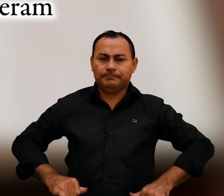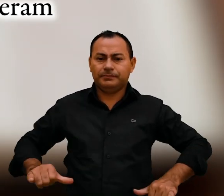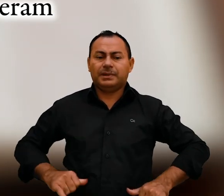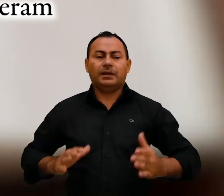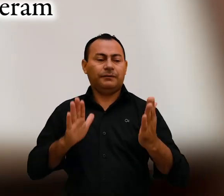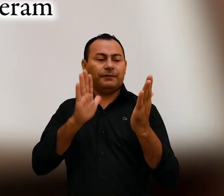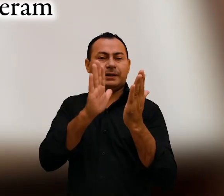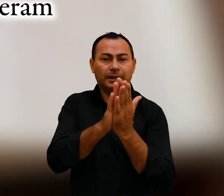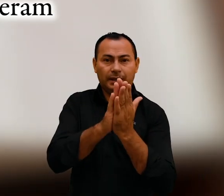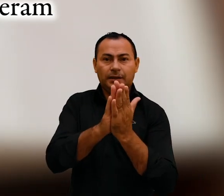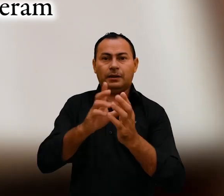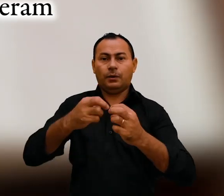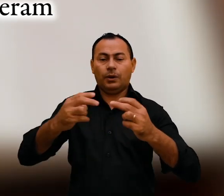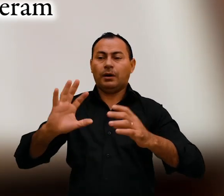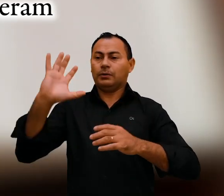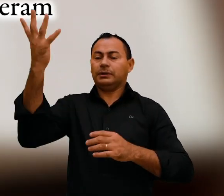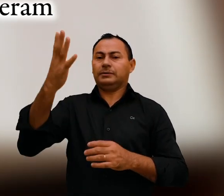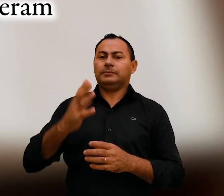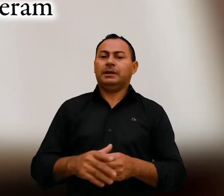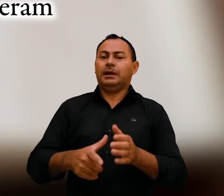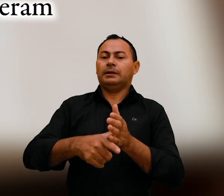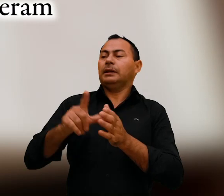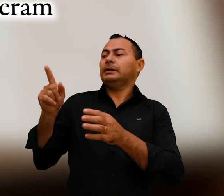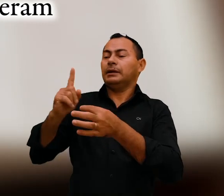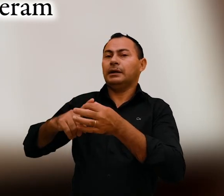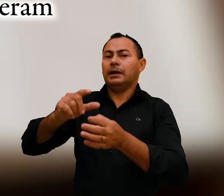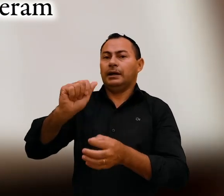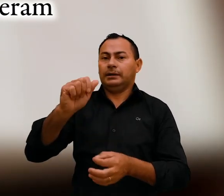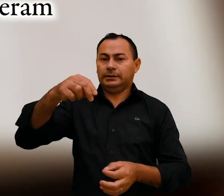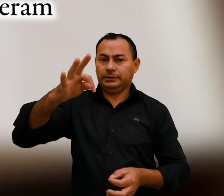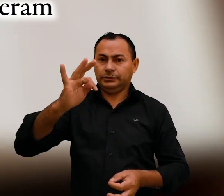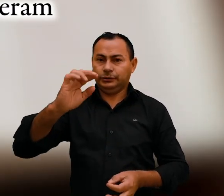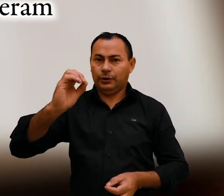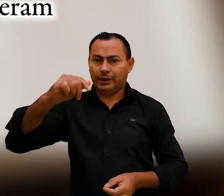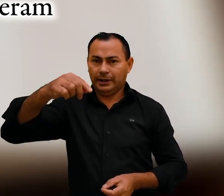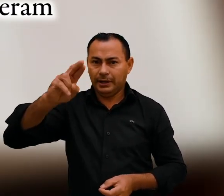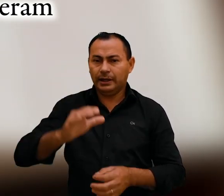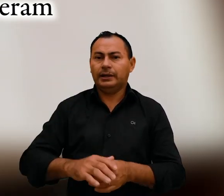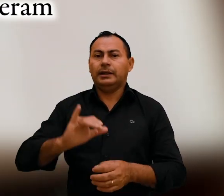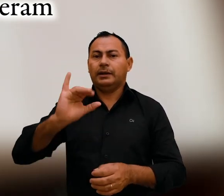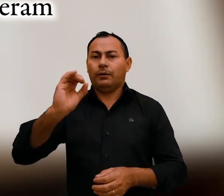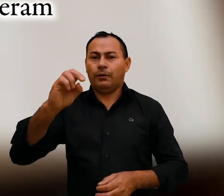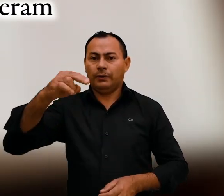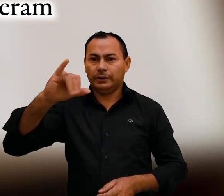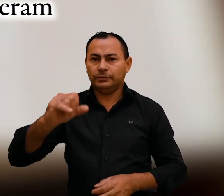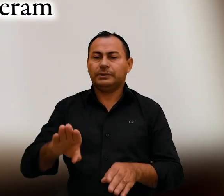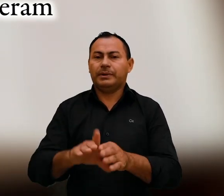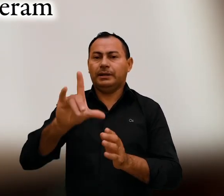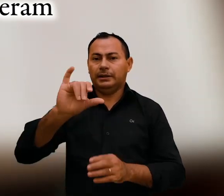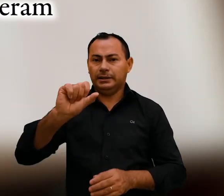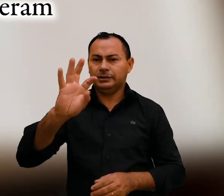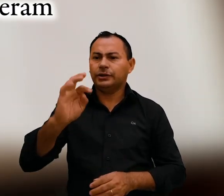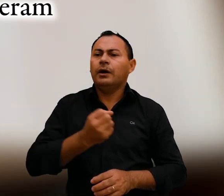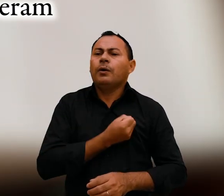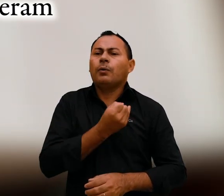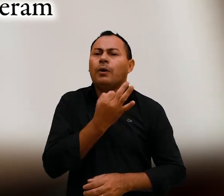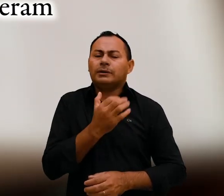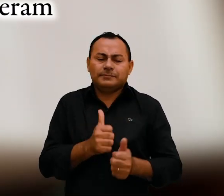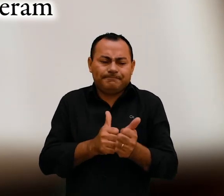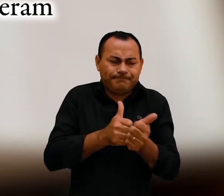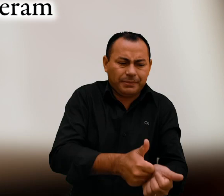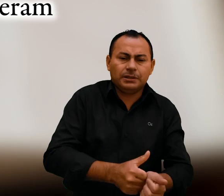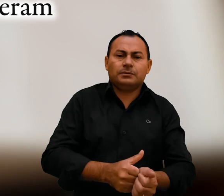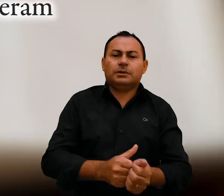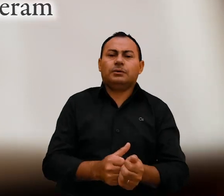perseguições e Sofrimentos que enfrentei coisas que me aconteceram em Antioquia icônio e listra E quanto a